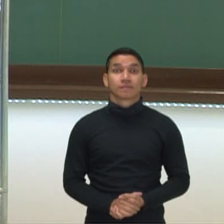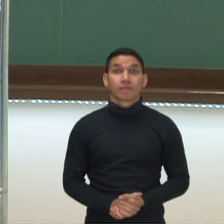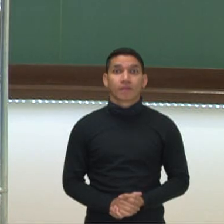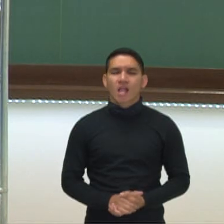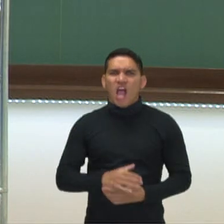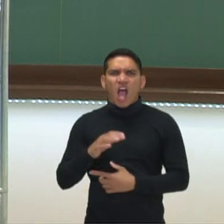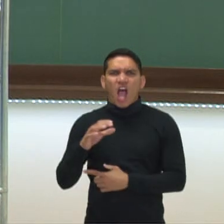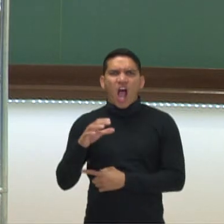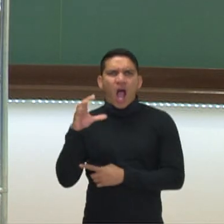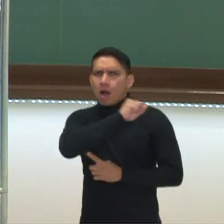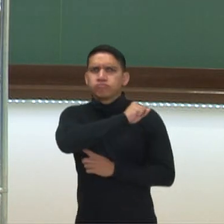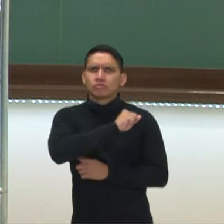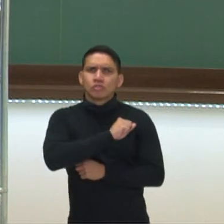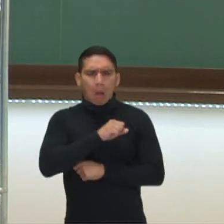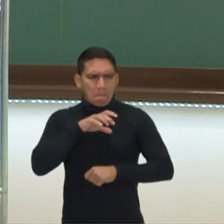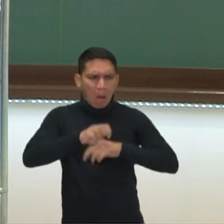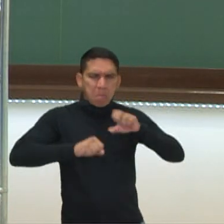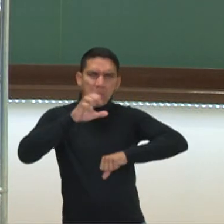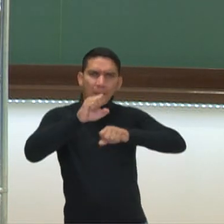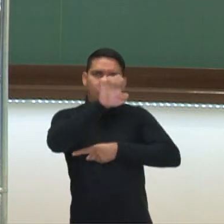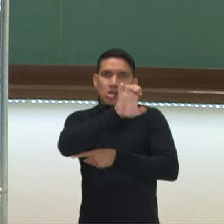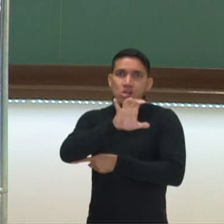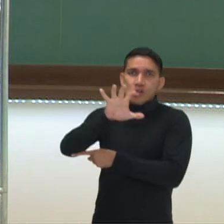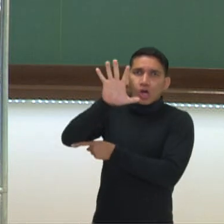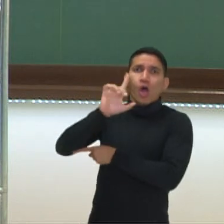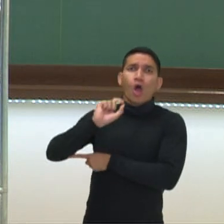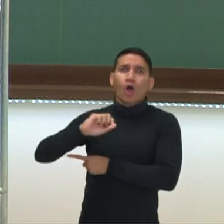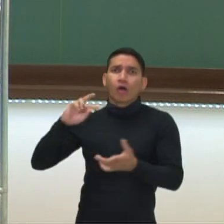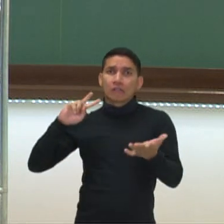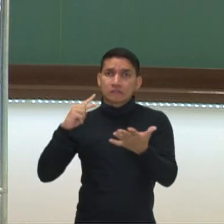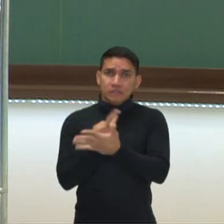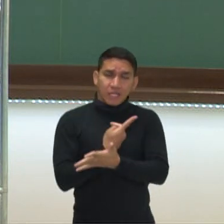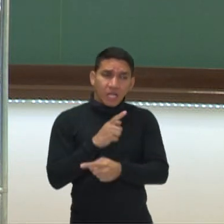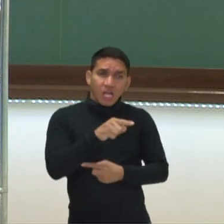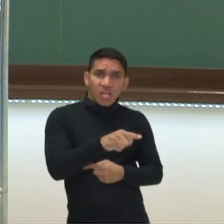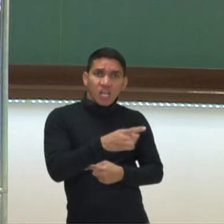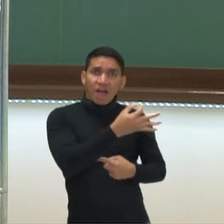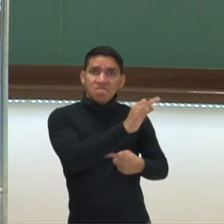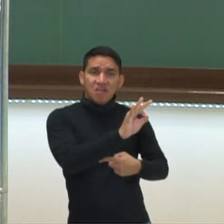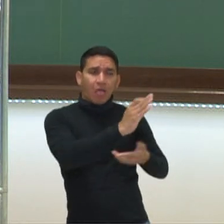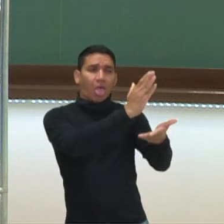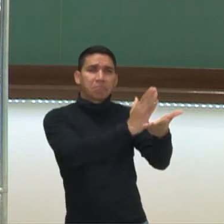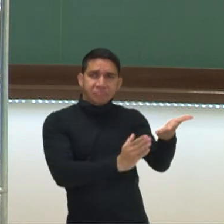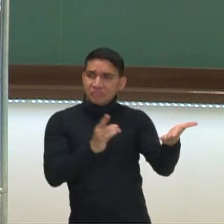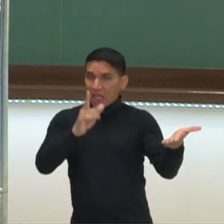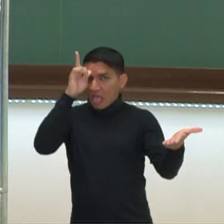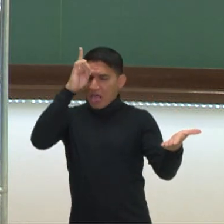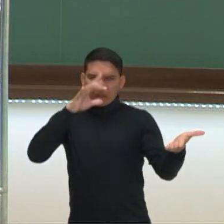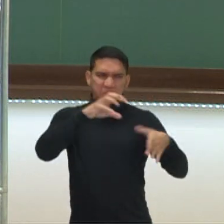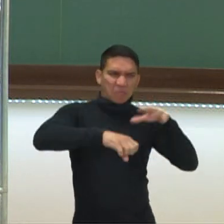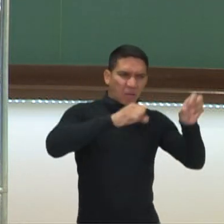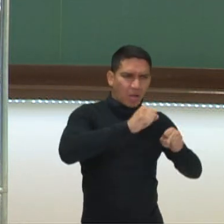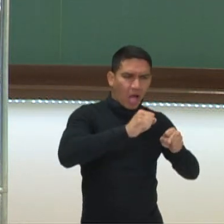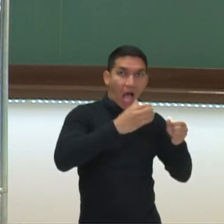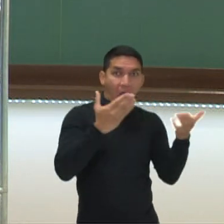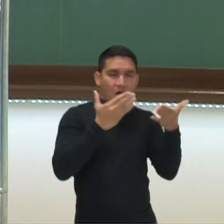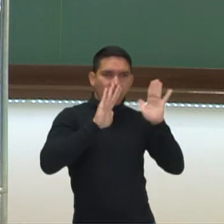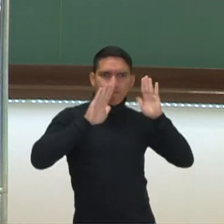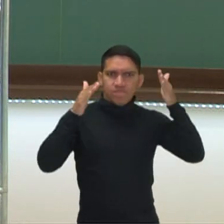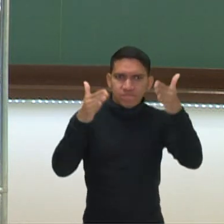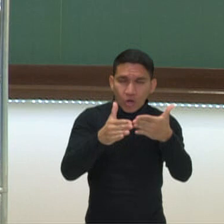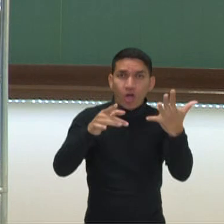em seu rápido avanço pela Europa, após derrotar a França, a Alemanha mirou seus esforços sobre a Inglaterra, na